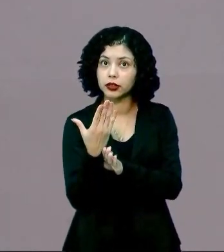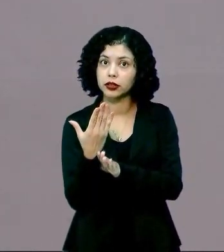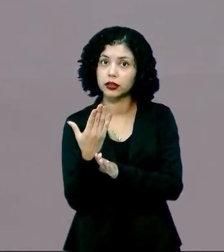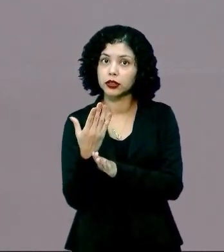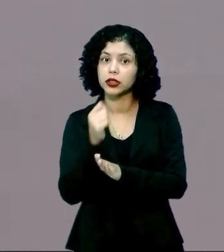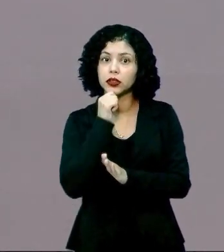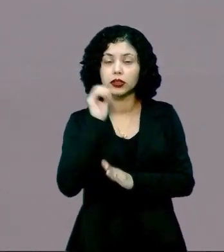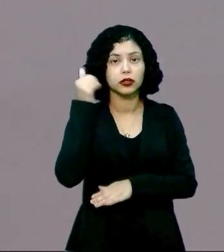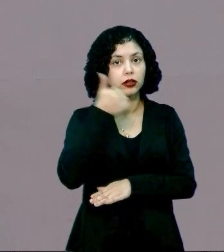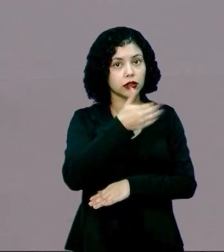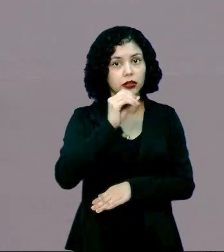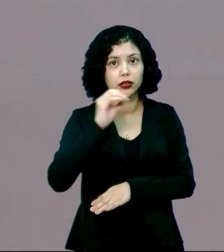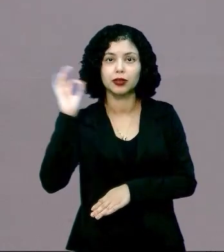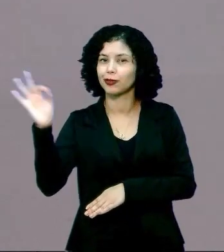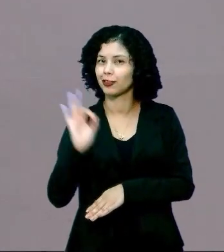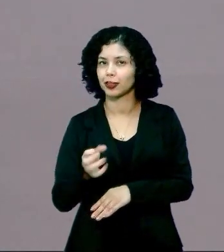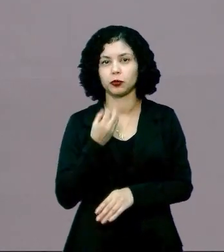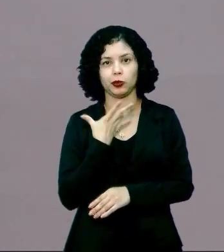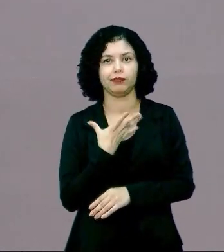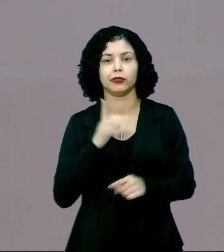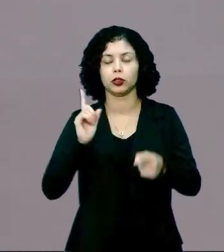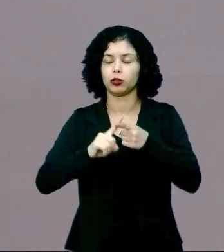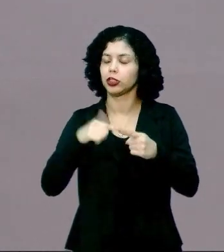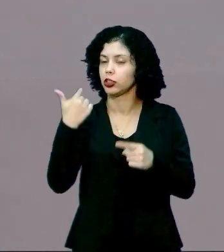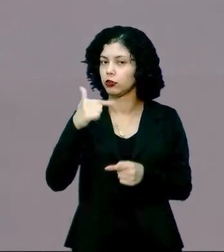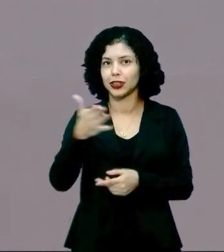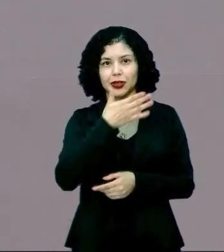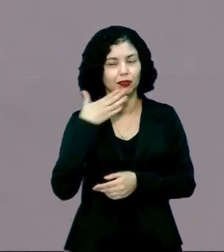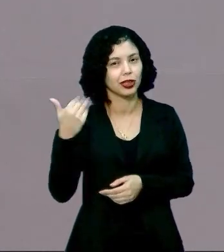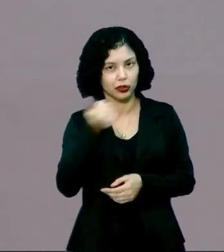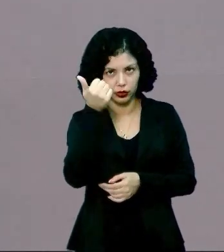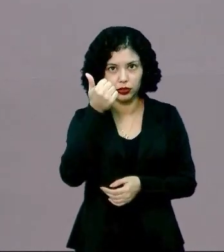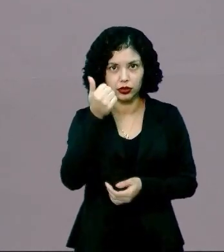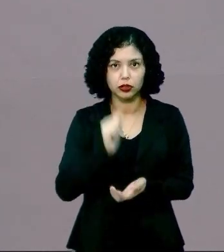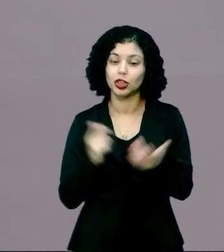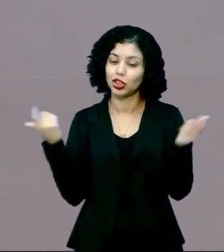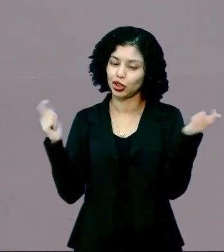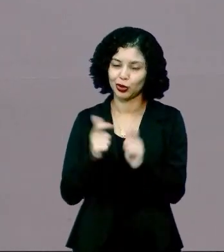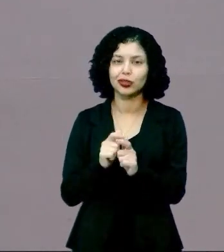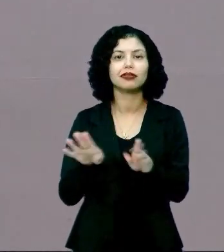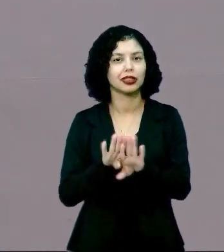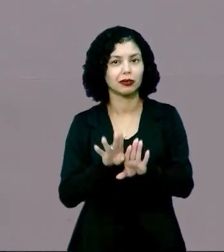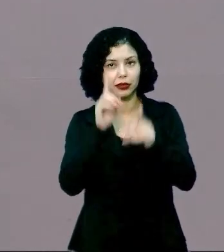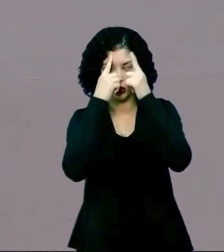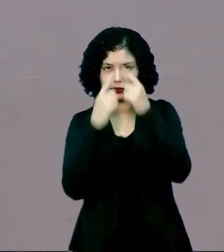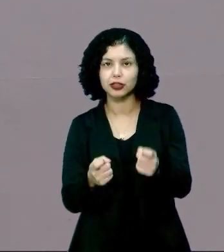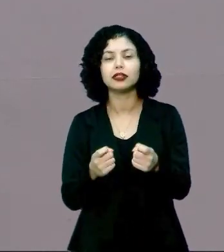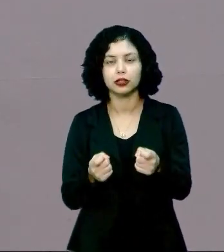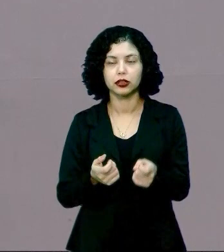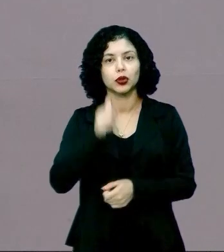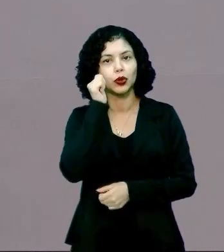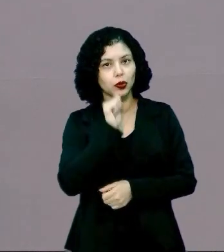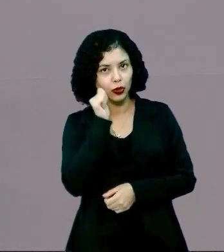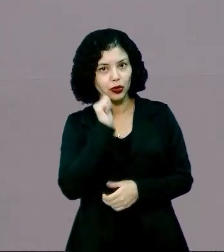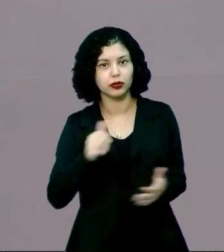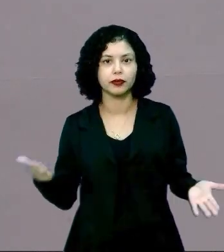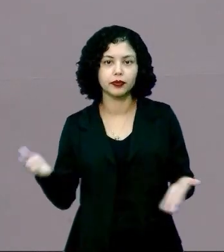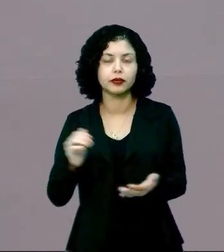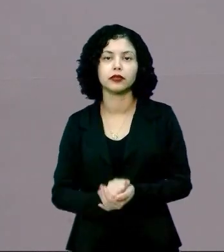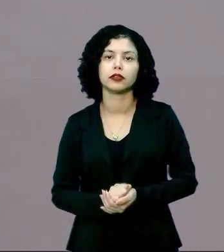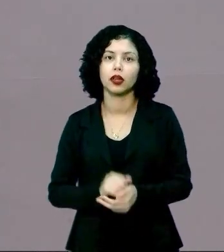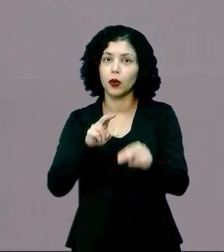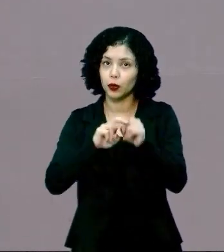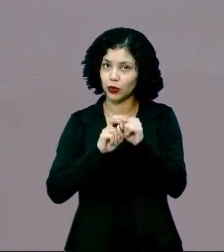não foi 100% eficaz, porque não houve uma melhora nem uma diminuição dos casos de violência contra a mulher,